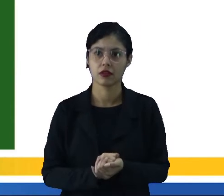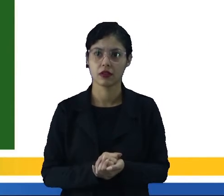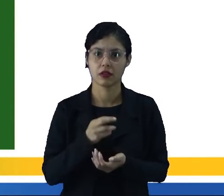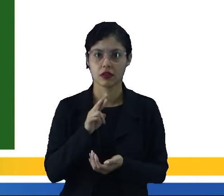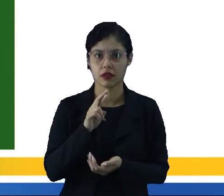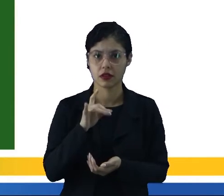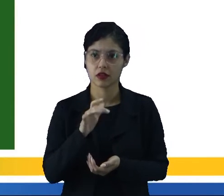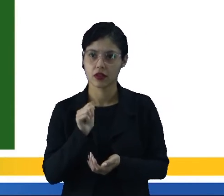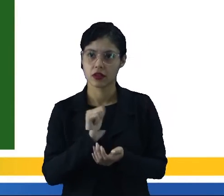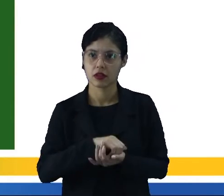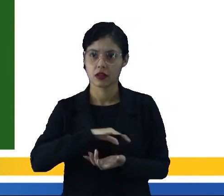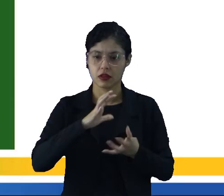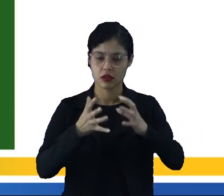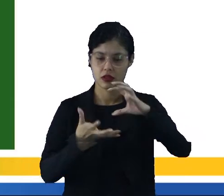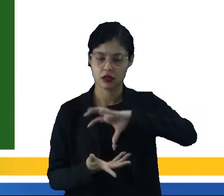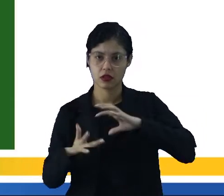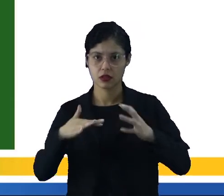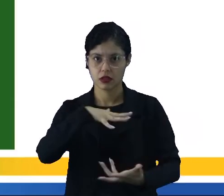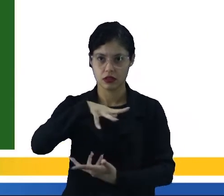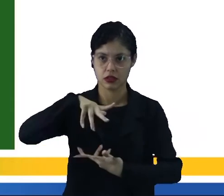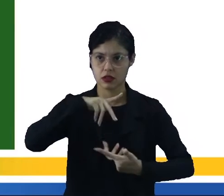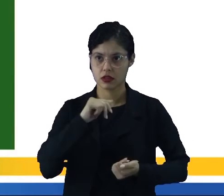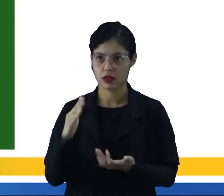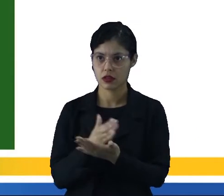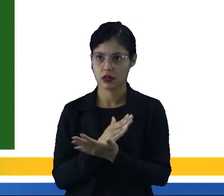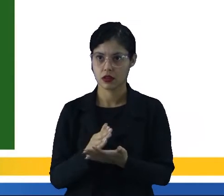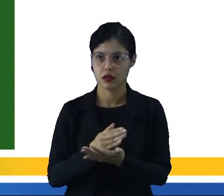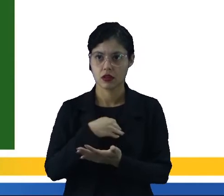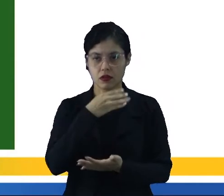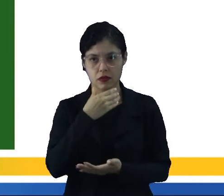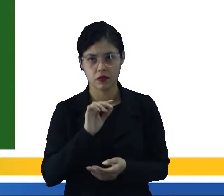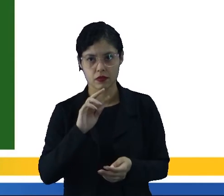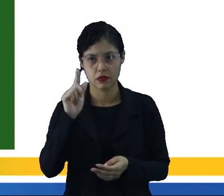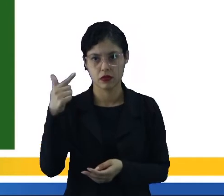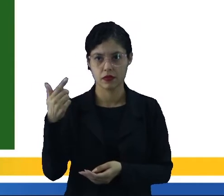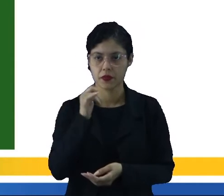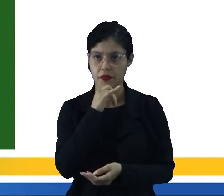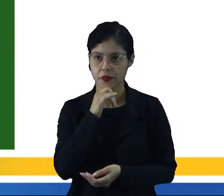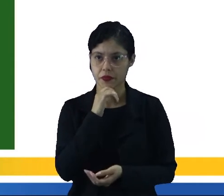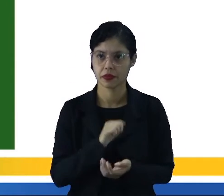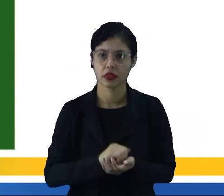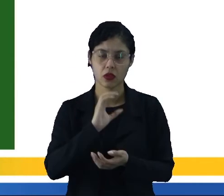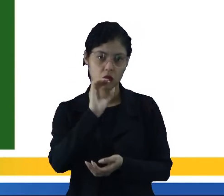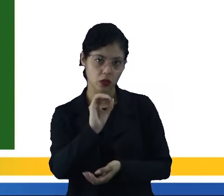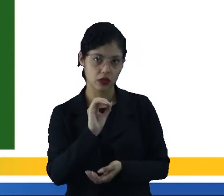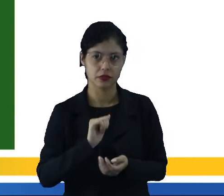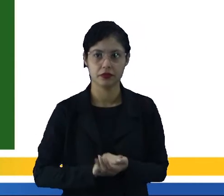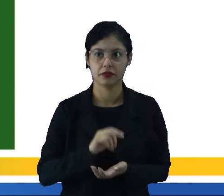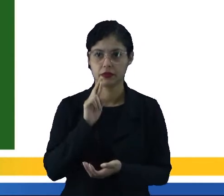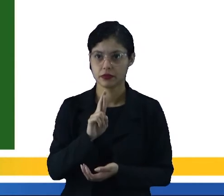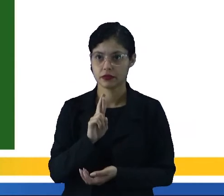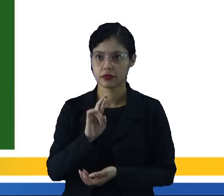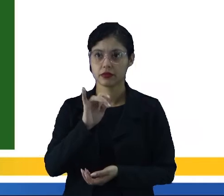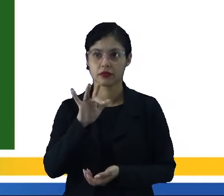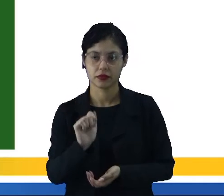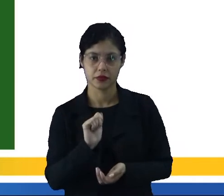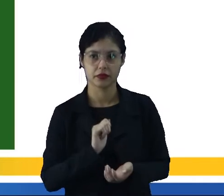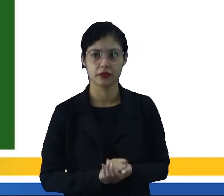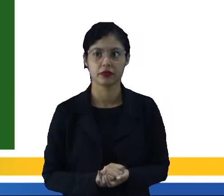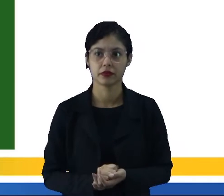pérolas no globo terrestre alguns frutos entre outros exemplos Considerando o a origem e r o raio